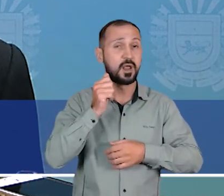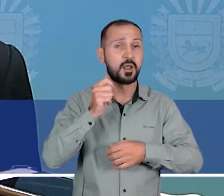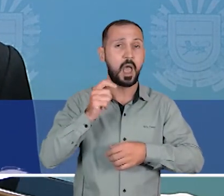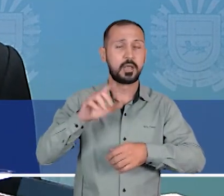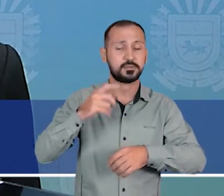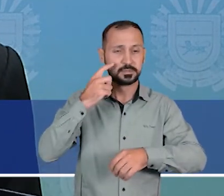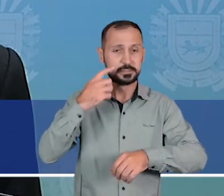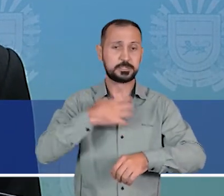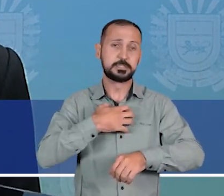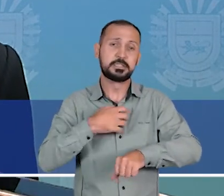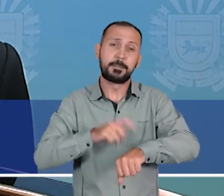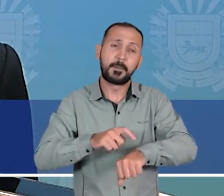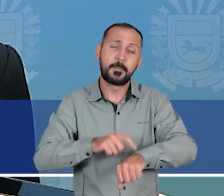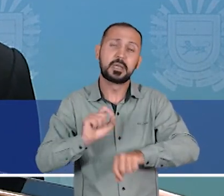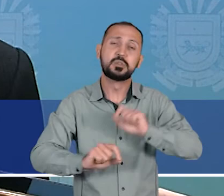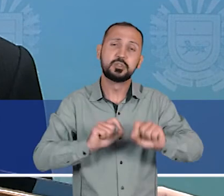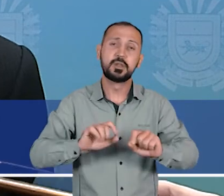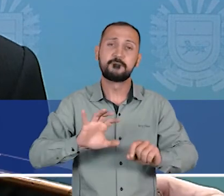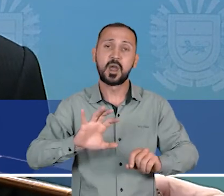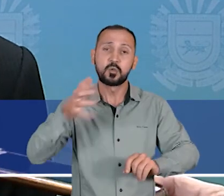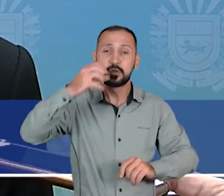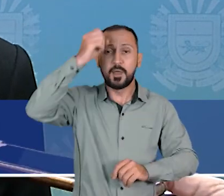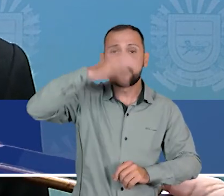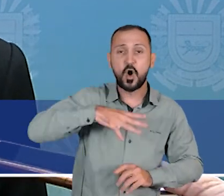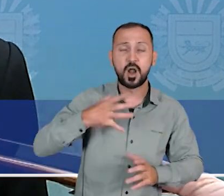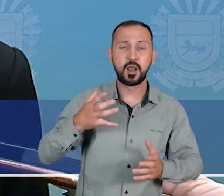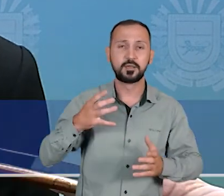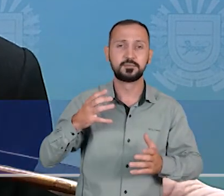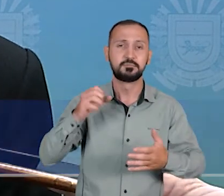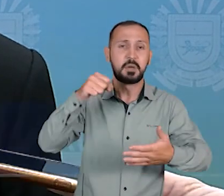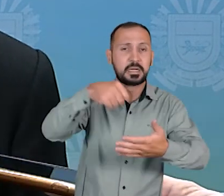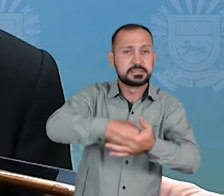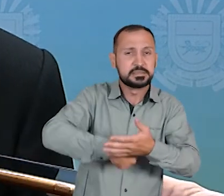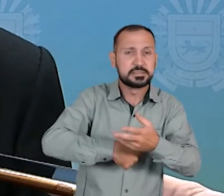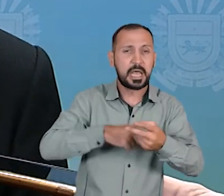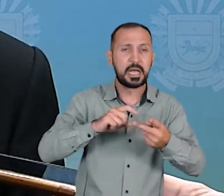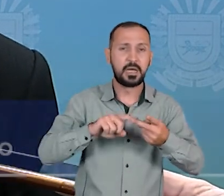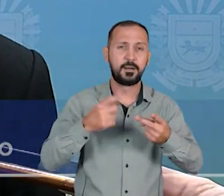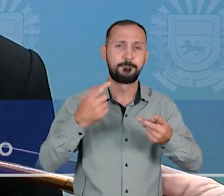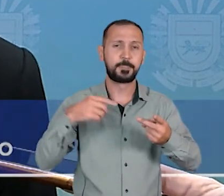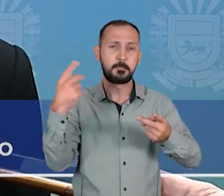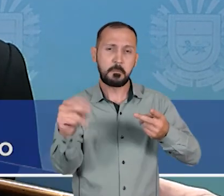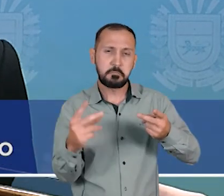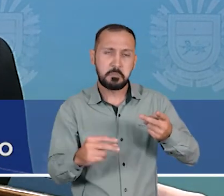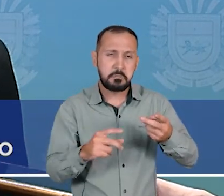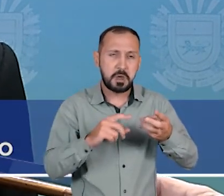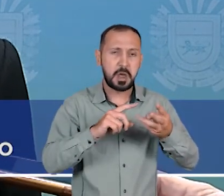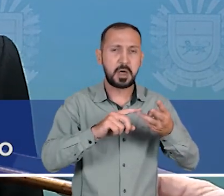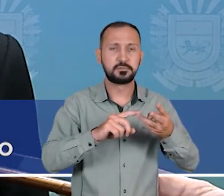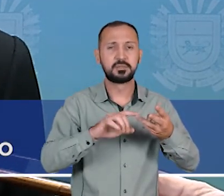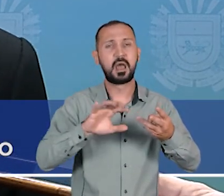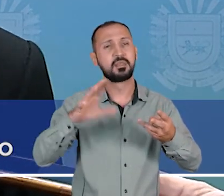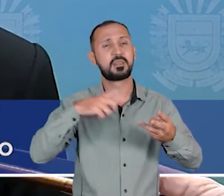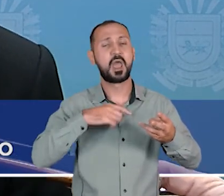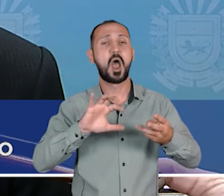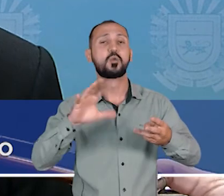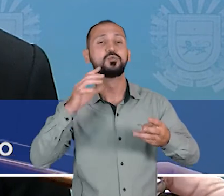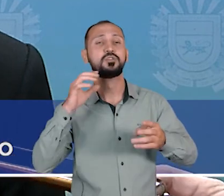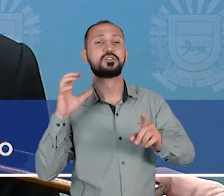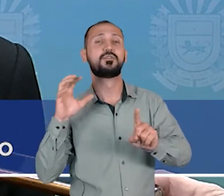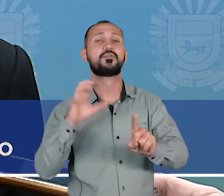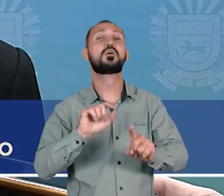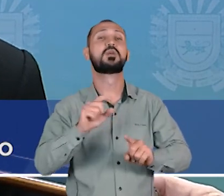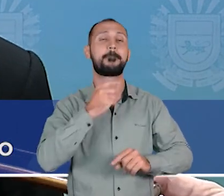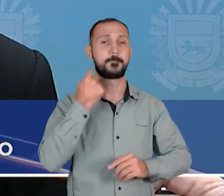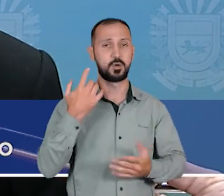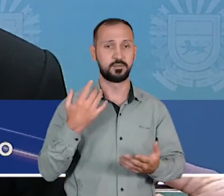serviço às mulheres na iminência de sofrer uma violência, uma agressão, no espancamento e